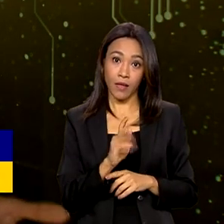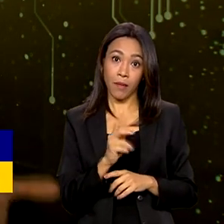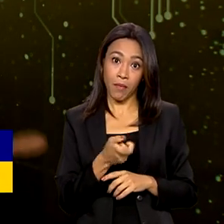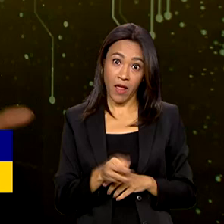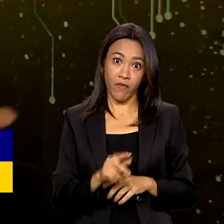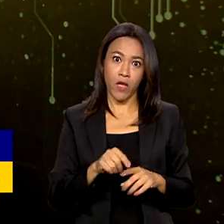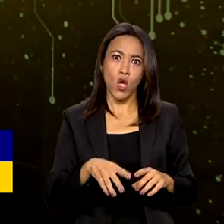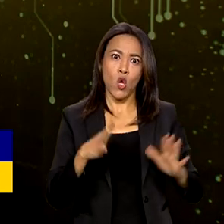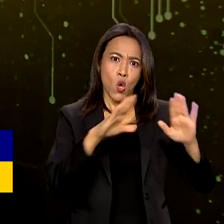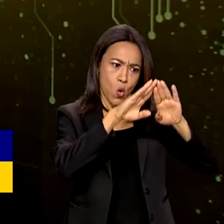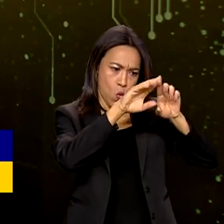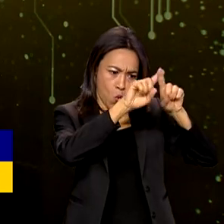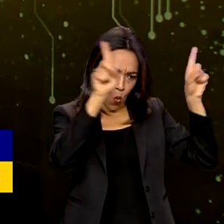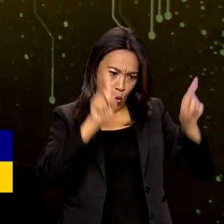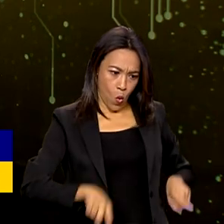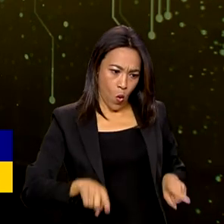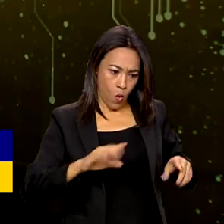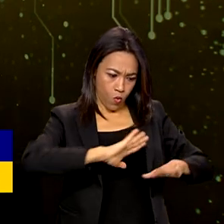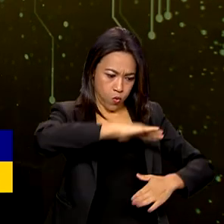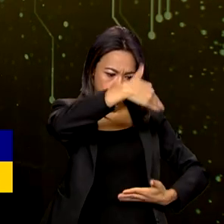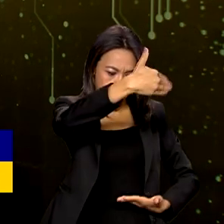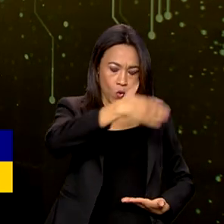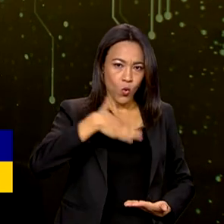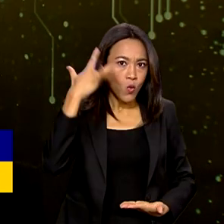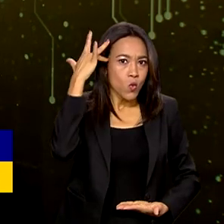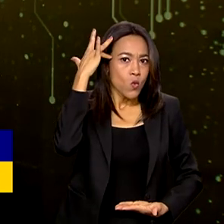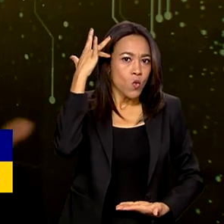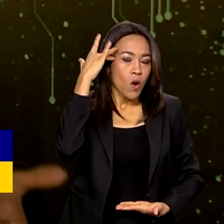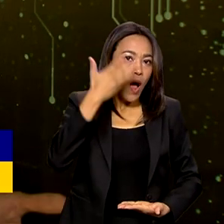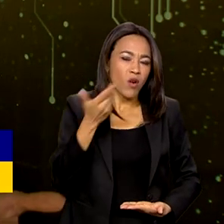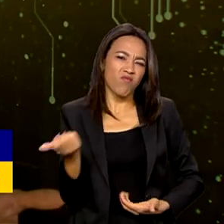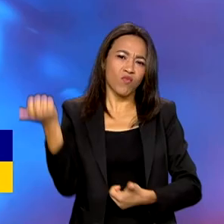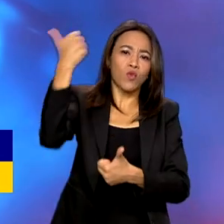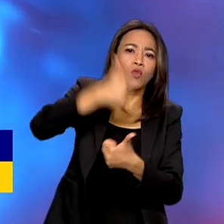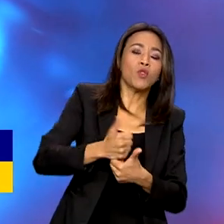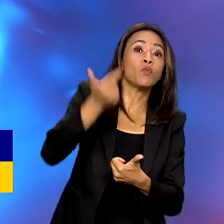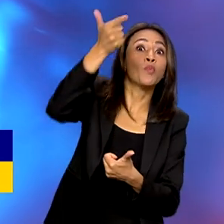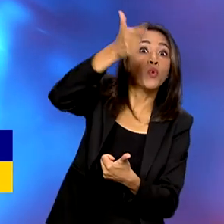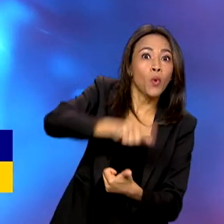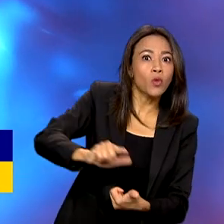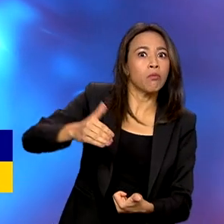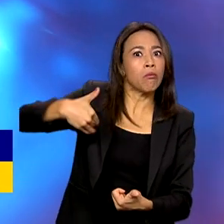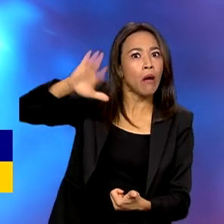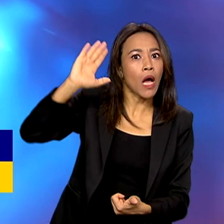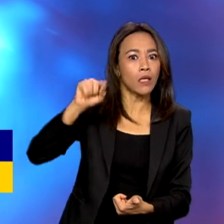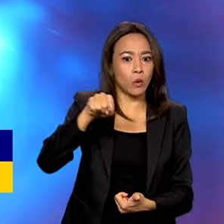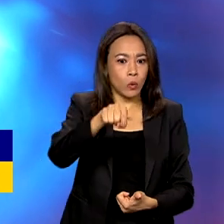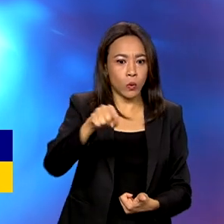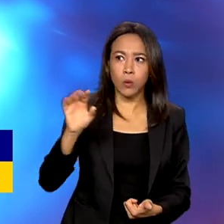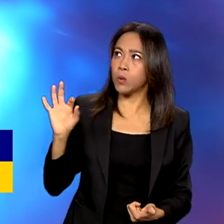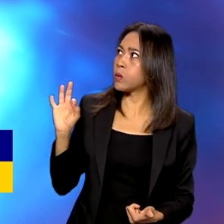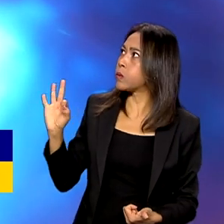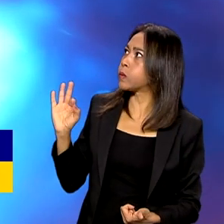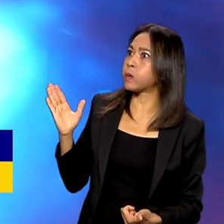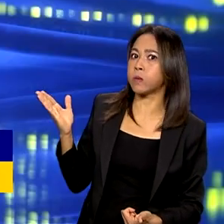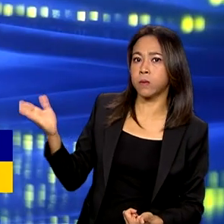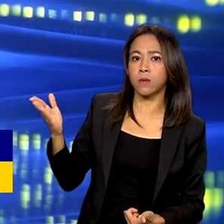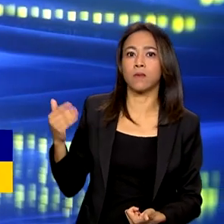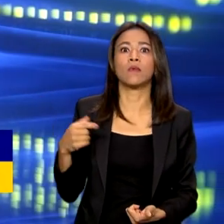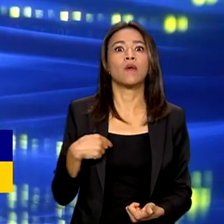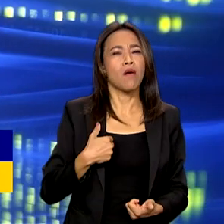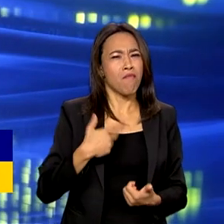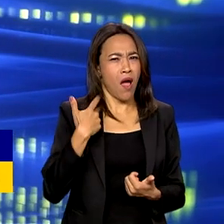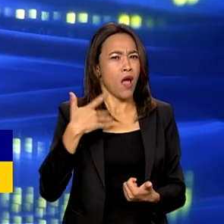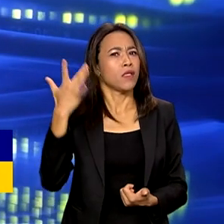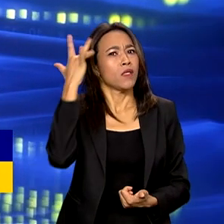chamado de emmanframe esse sistema foi substituído por outro conhecido como plataforma baixa que usa linguagens